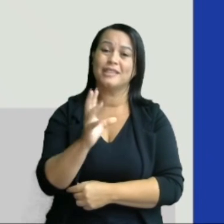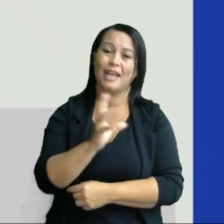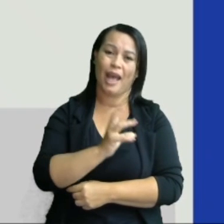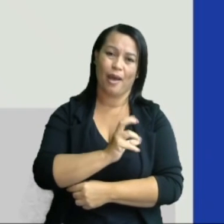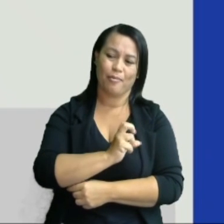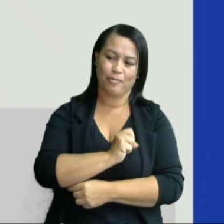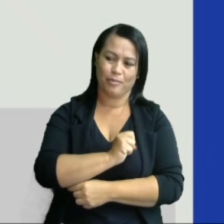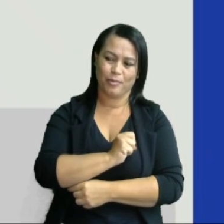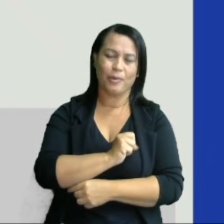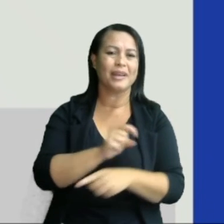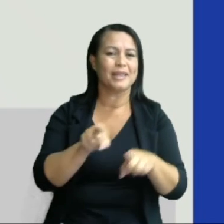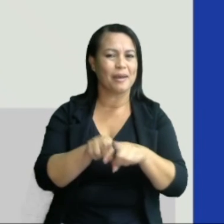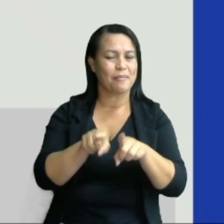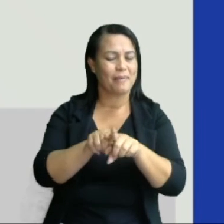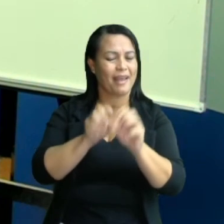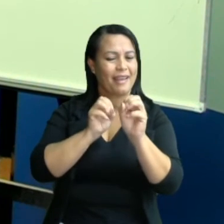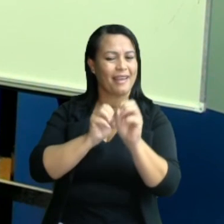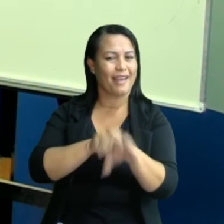amor e